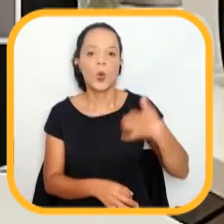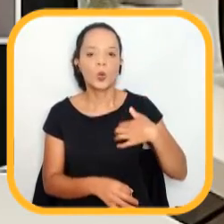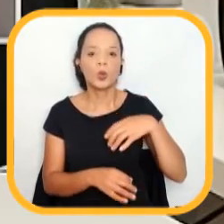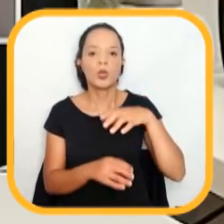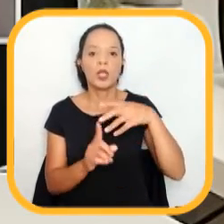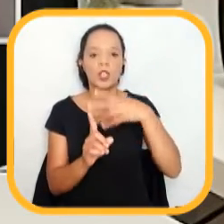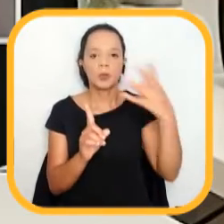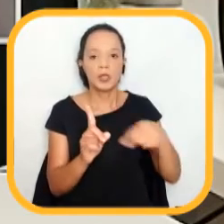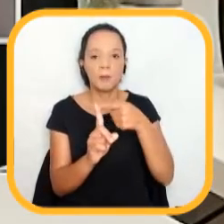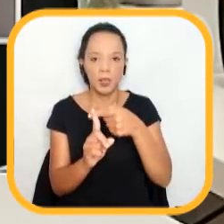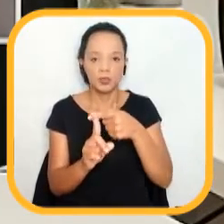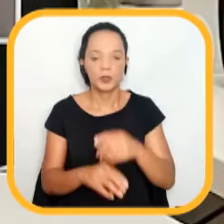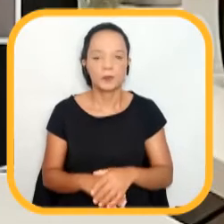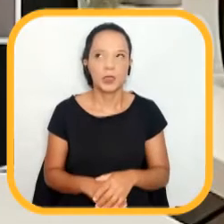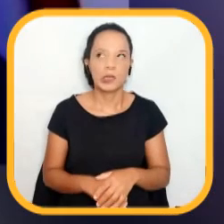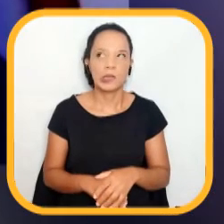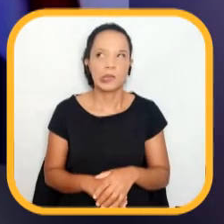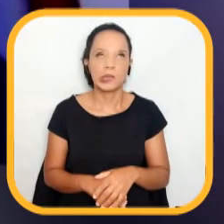do Orgulho LGBTI+.